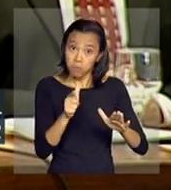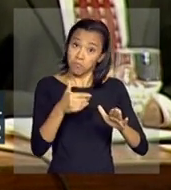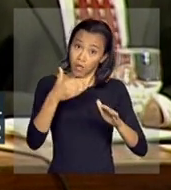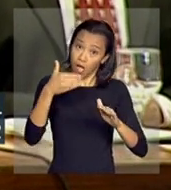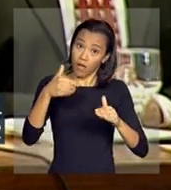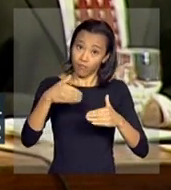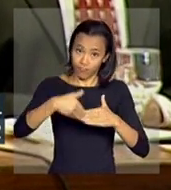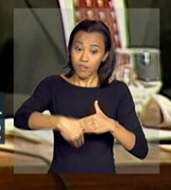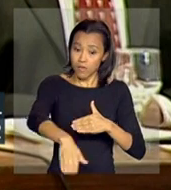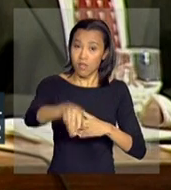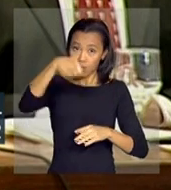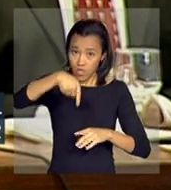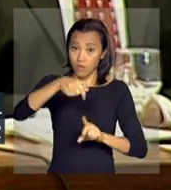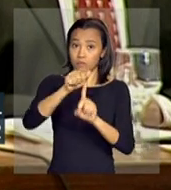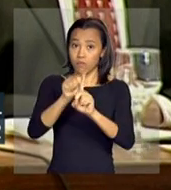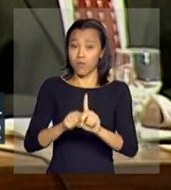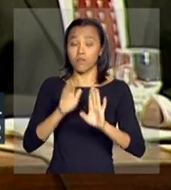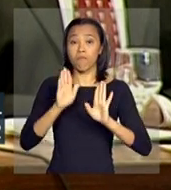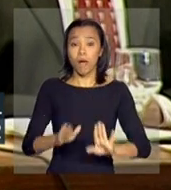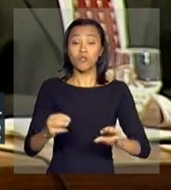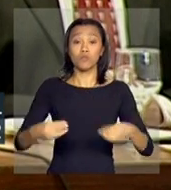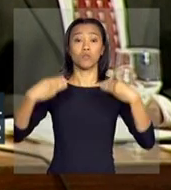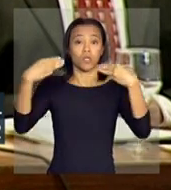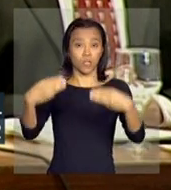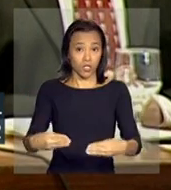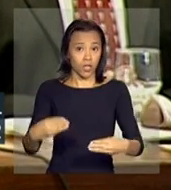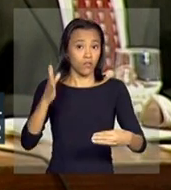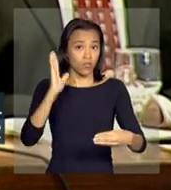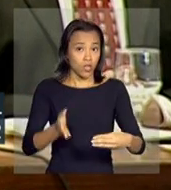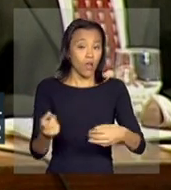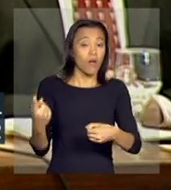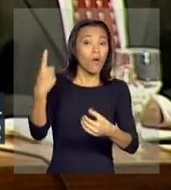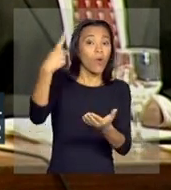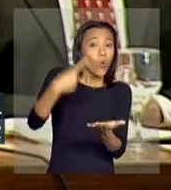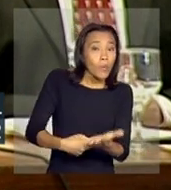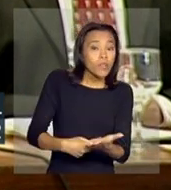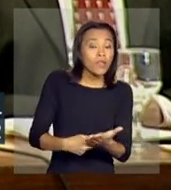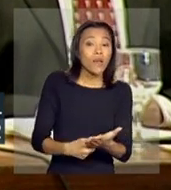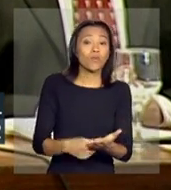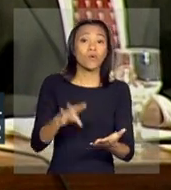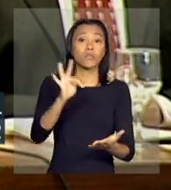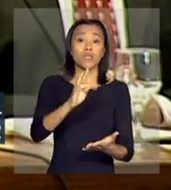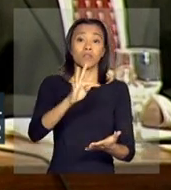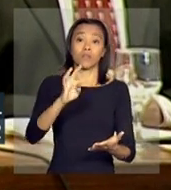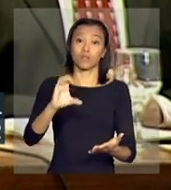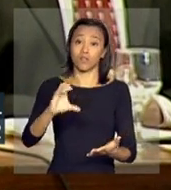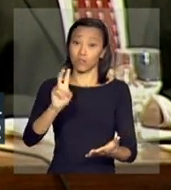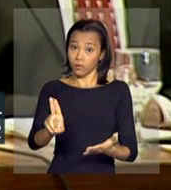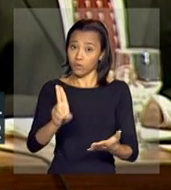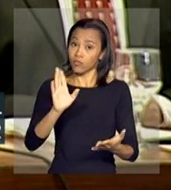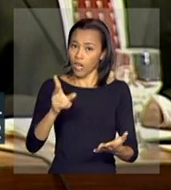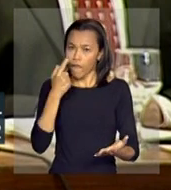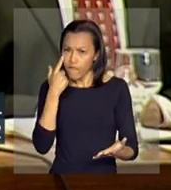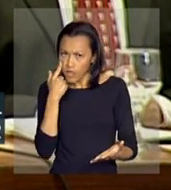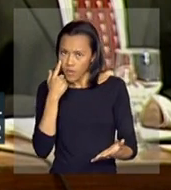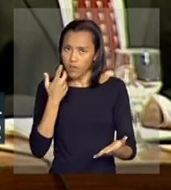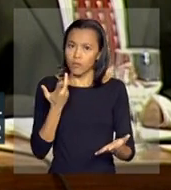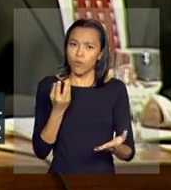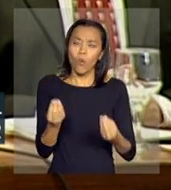do Ministério já de forma combinada com o Tribunal de Contas da União, que está acompanhando